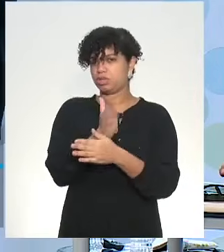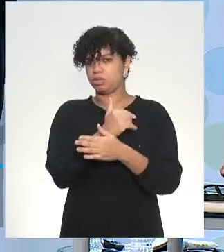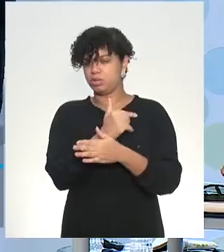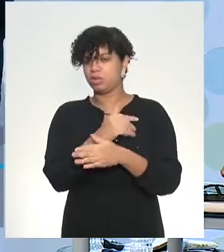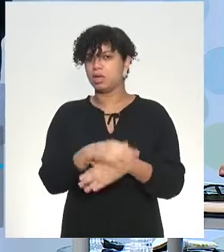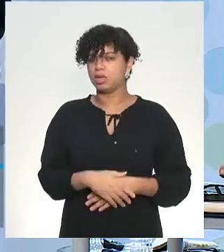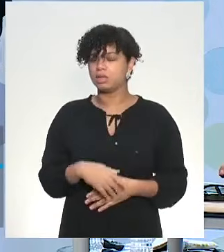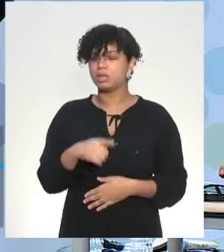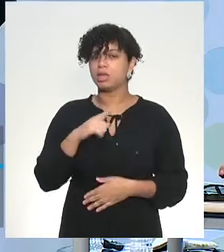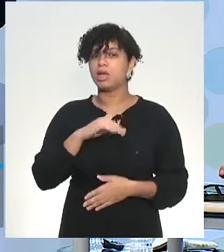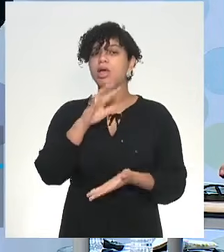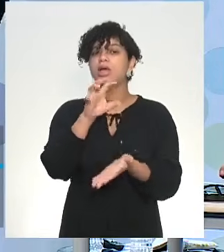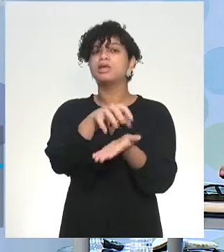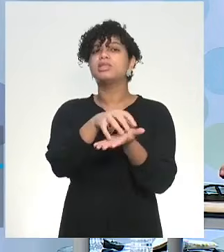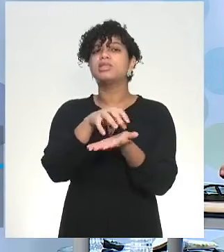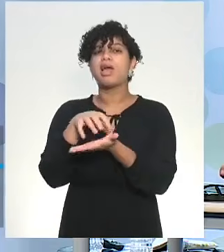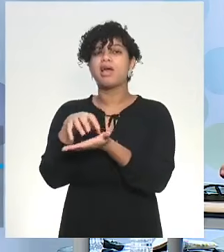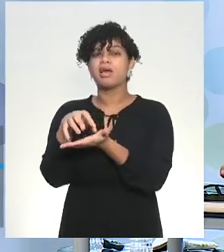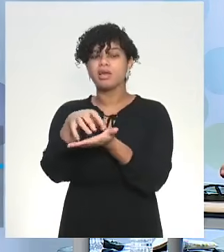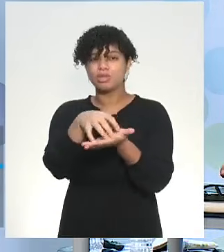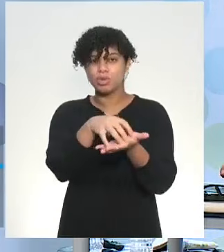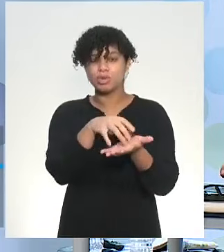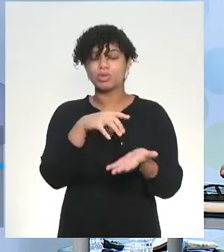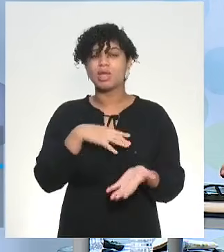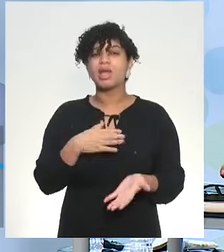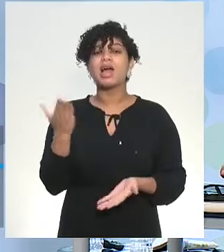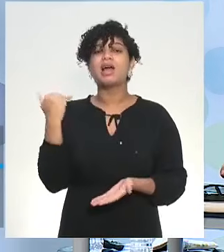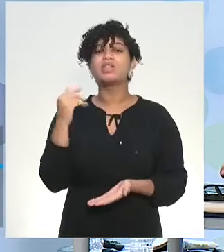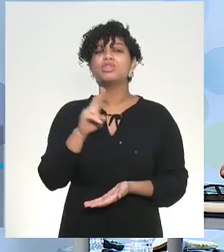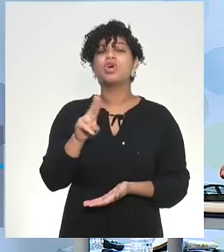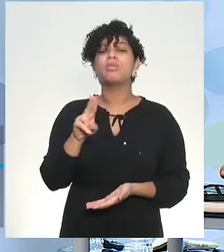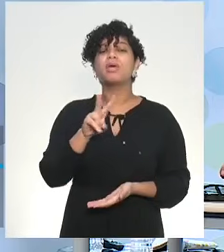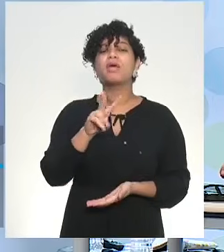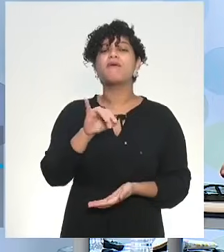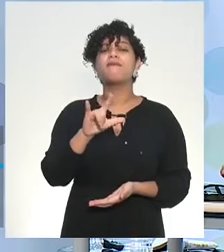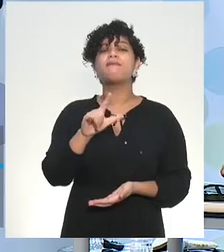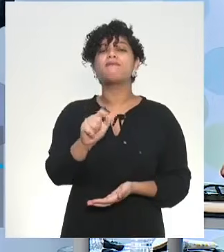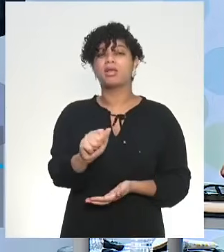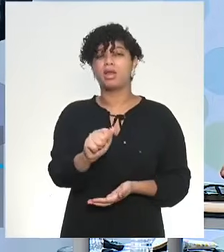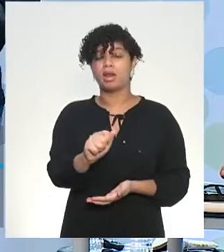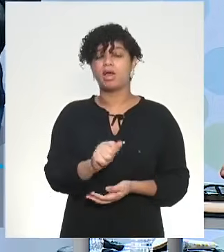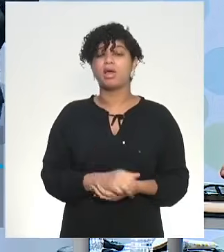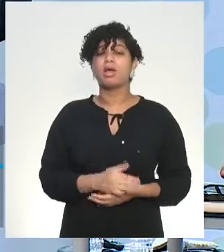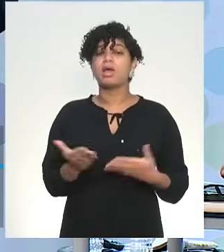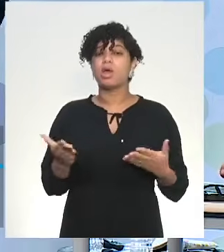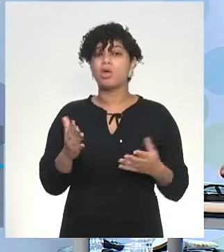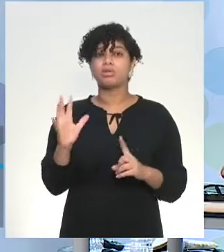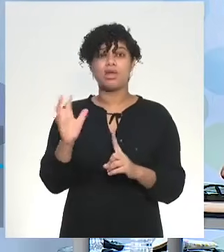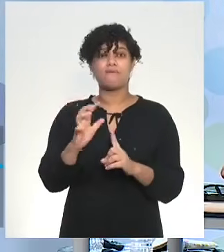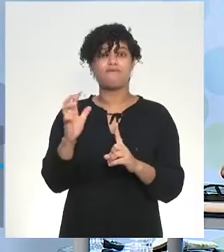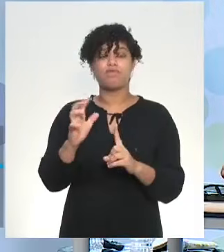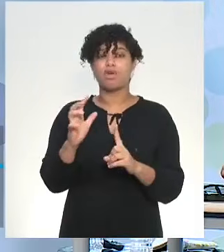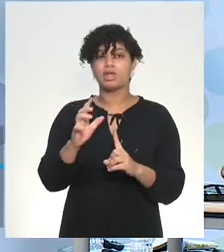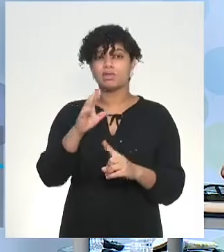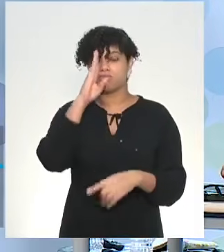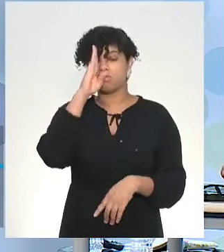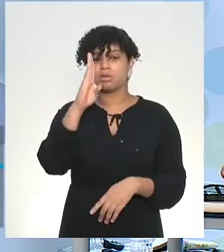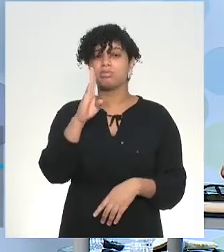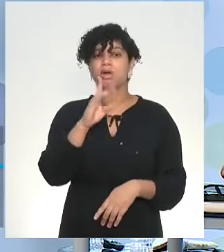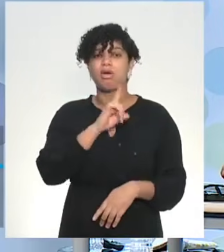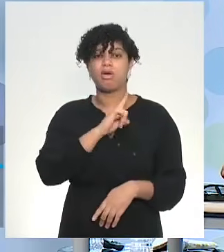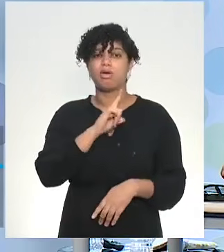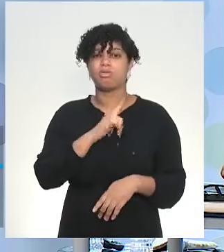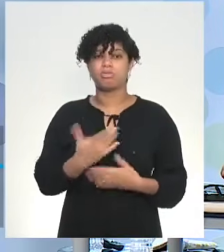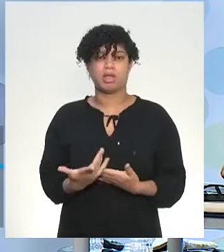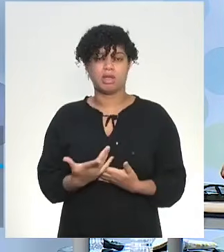de zona são as antigas vilas, tá certo? Que praticamente ela tem uma influência por si mesmo, tá? Ela